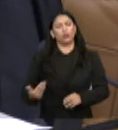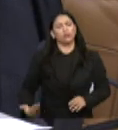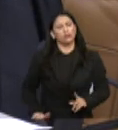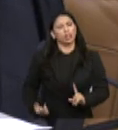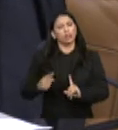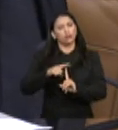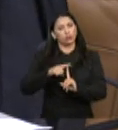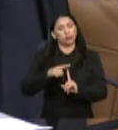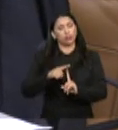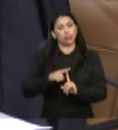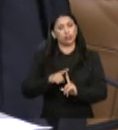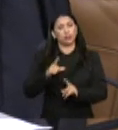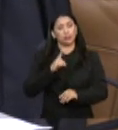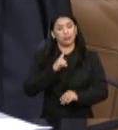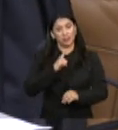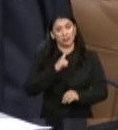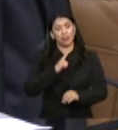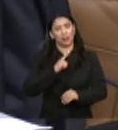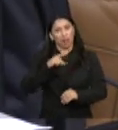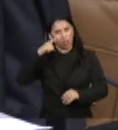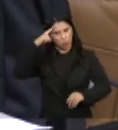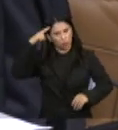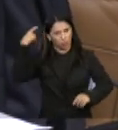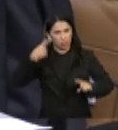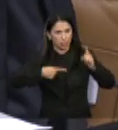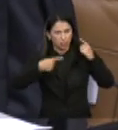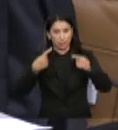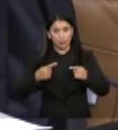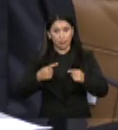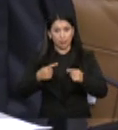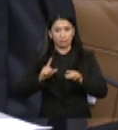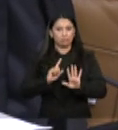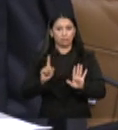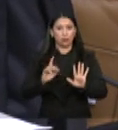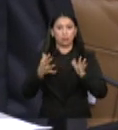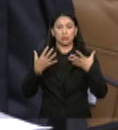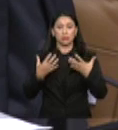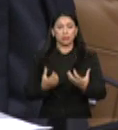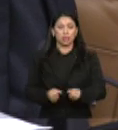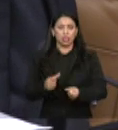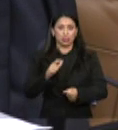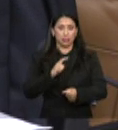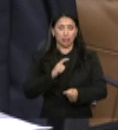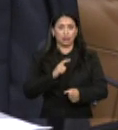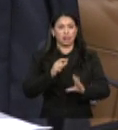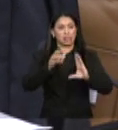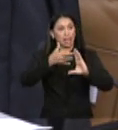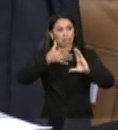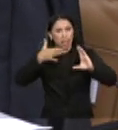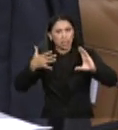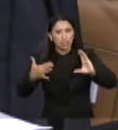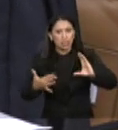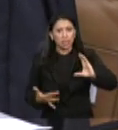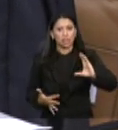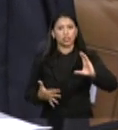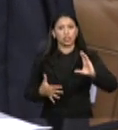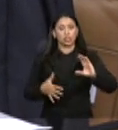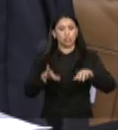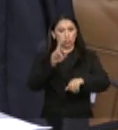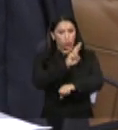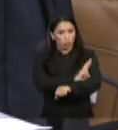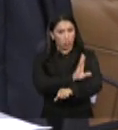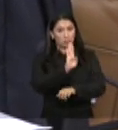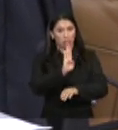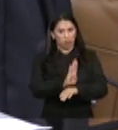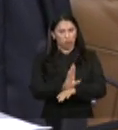Recaídas autoritárias as virtudes todas que eu caracterizaram foram sempre exercidas